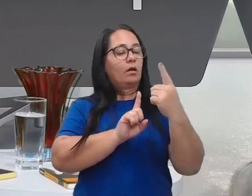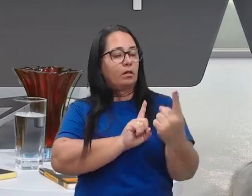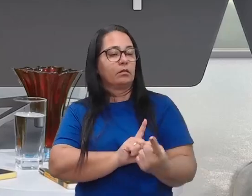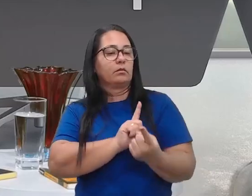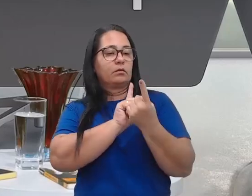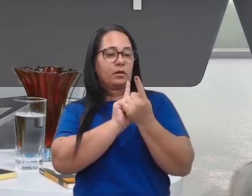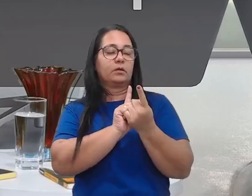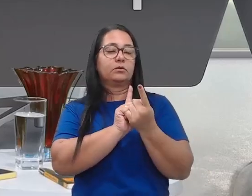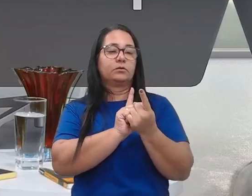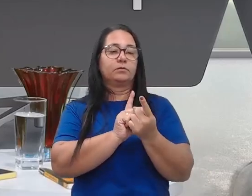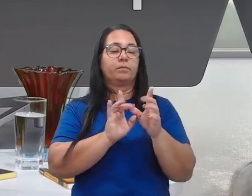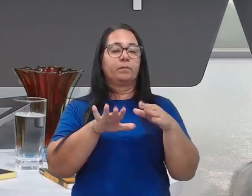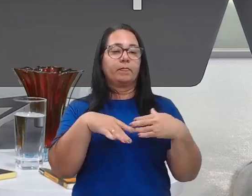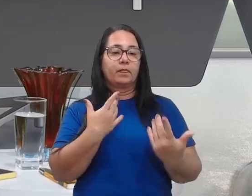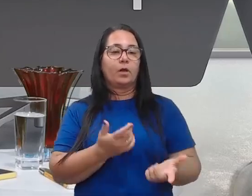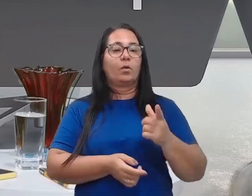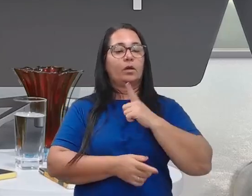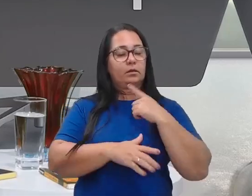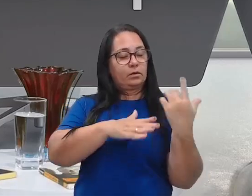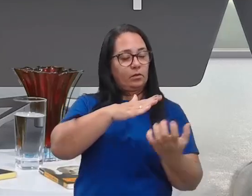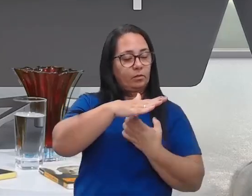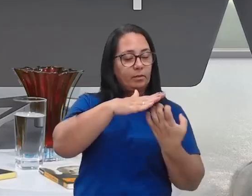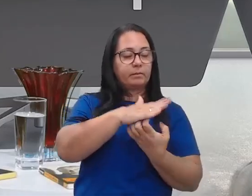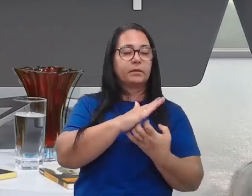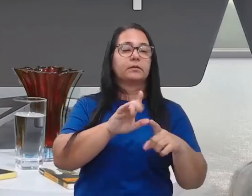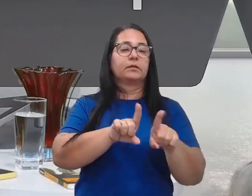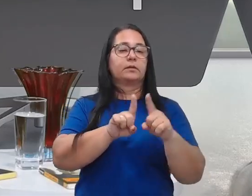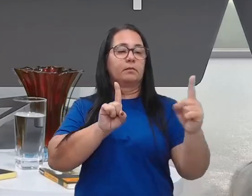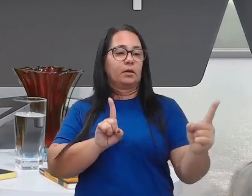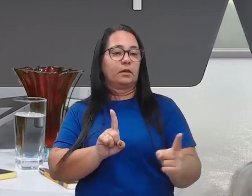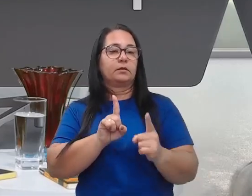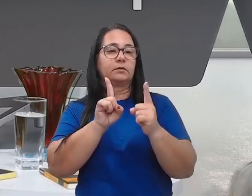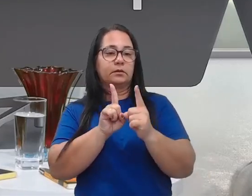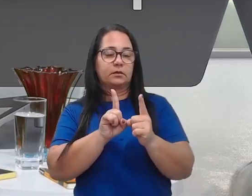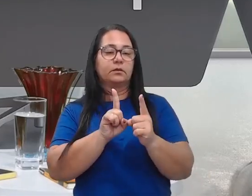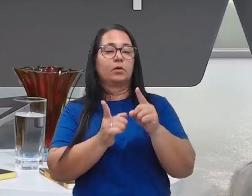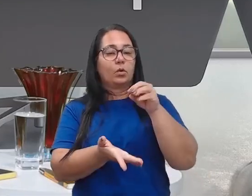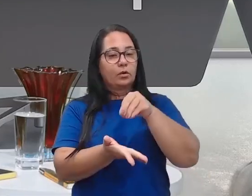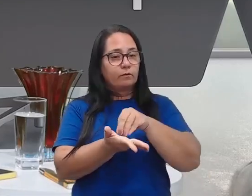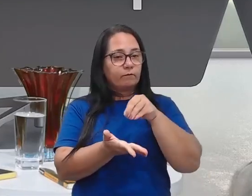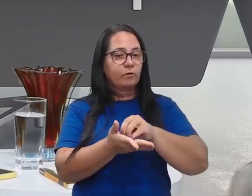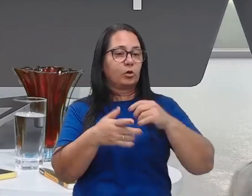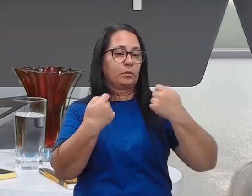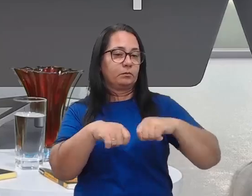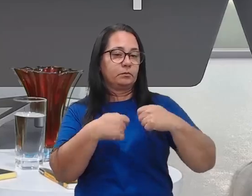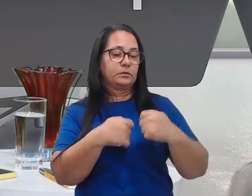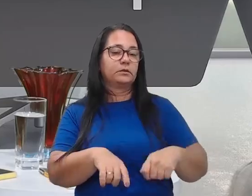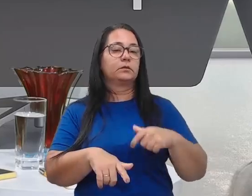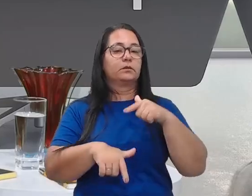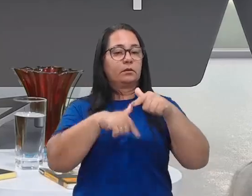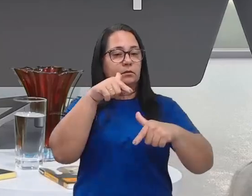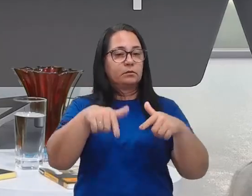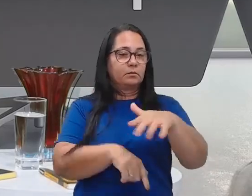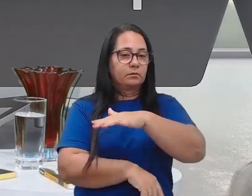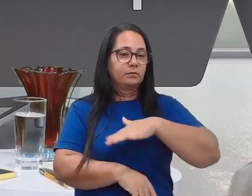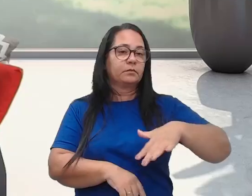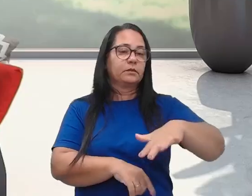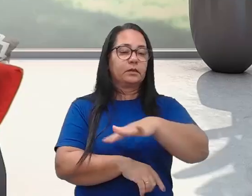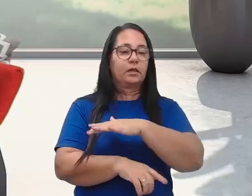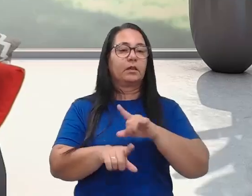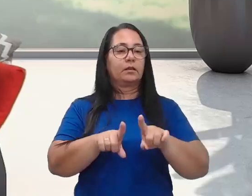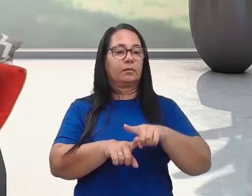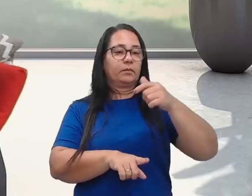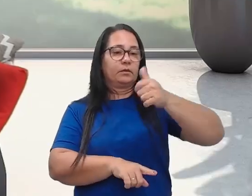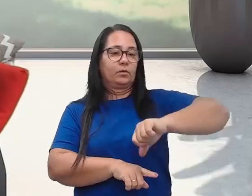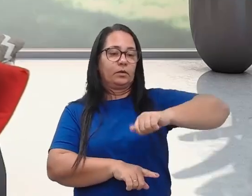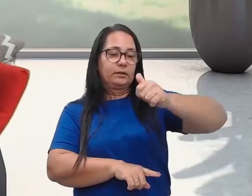mais do que ter uma empresa, é atender uma necessidade do mercado que esteja ali latente e você seja capaz de levar isso com qualidade.